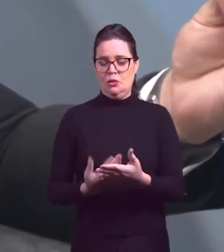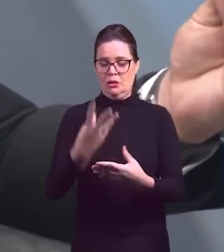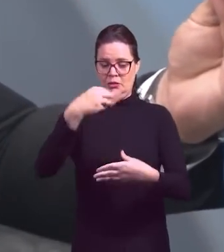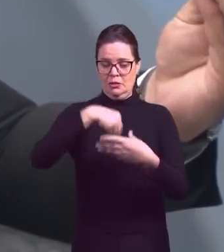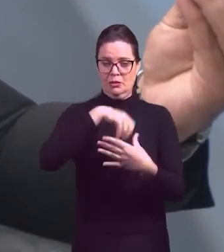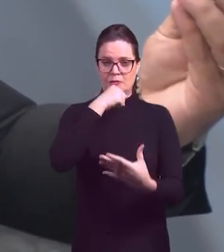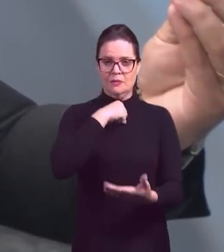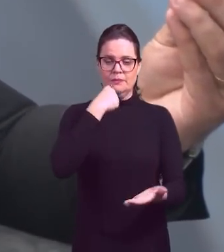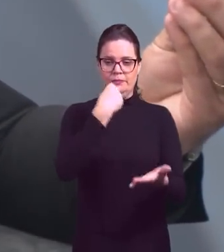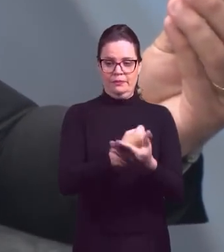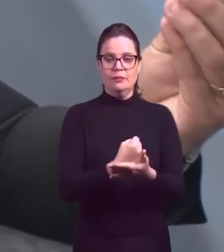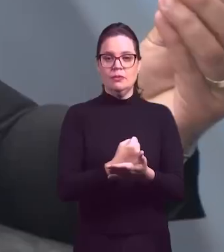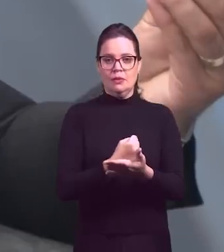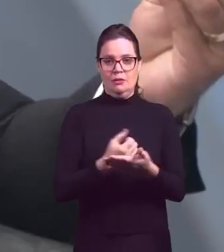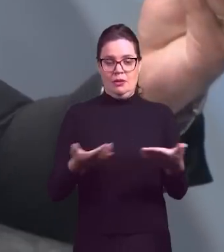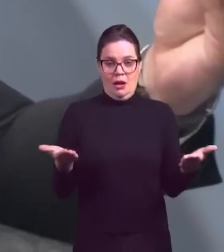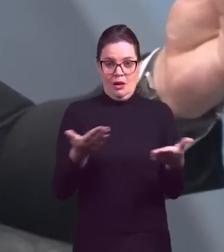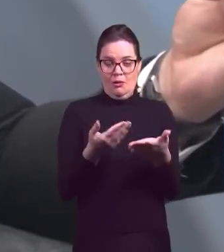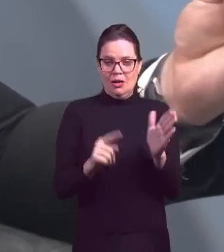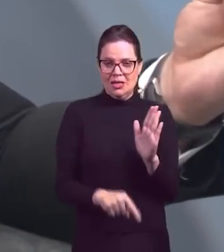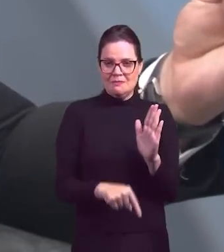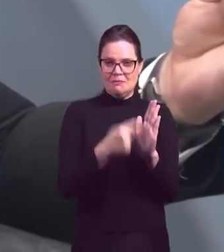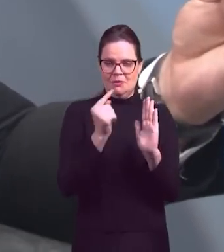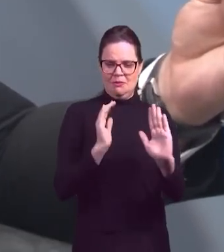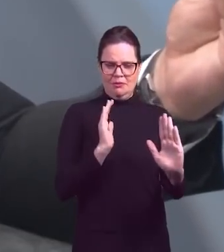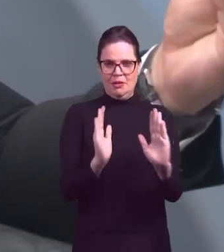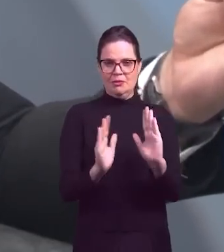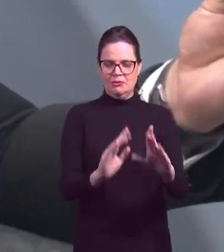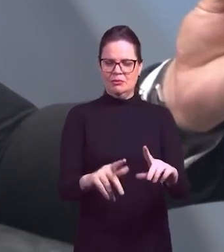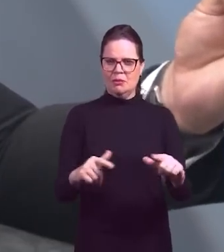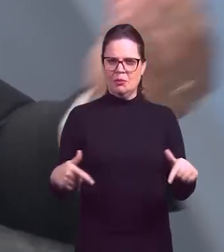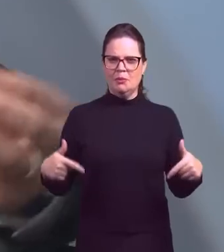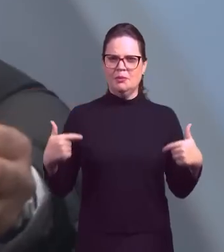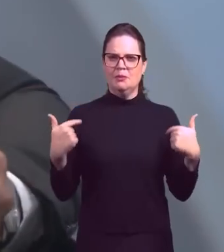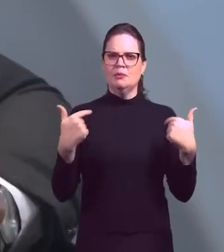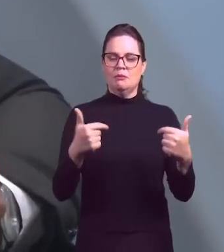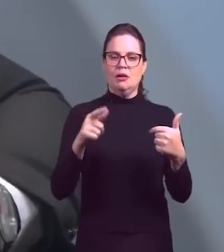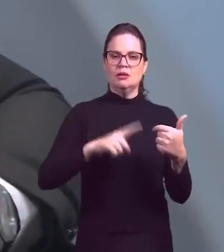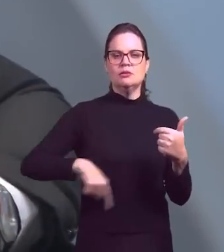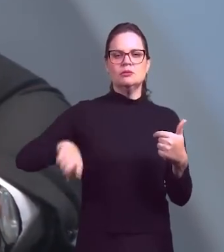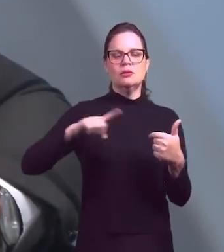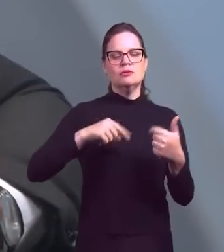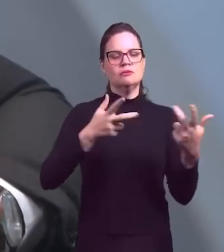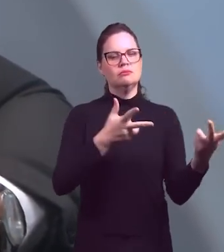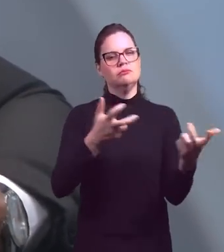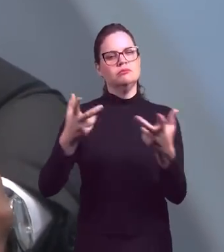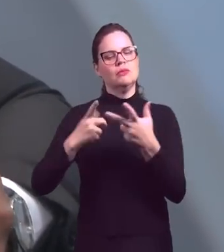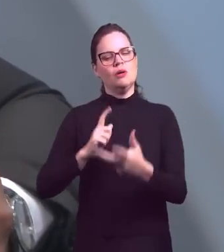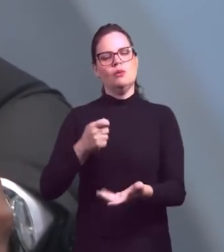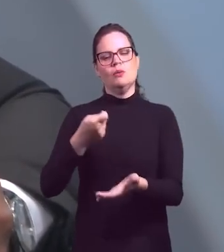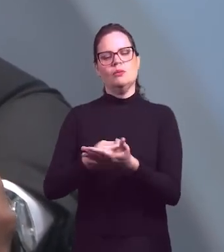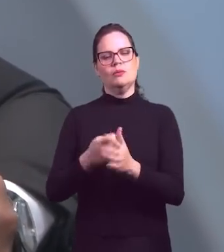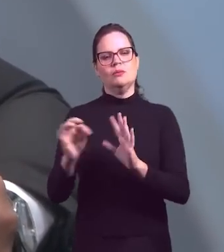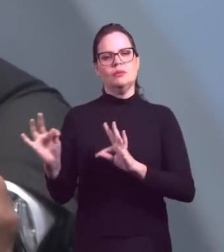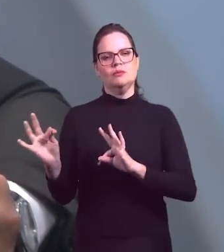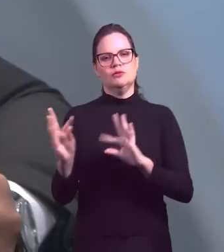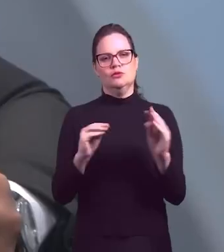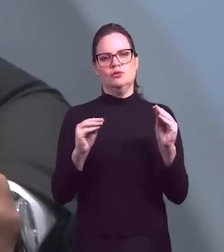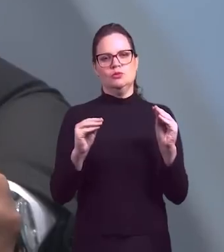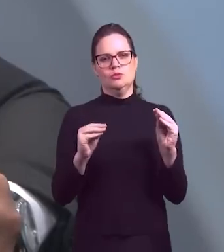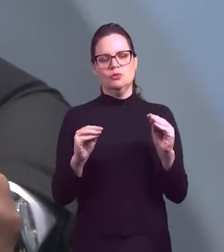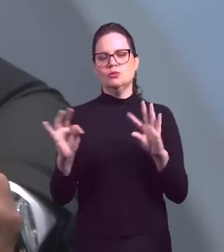Testamento, nesse primeiro momento dessa ação, nós veremos o cumprimento disso